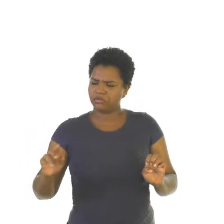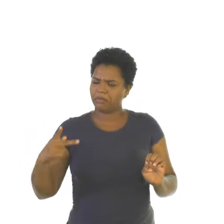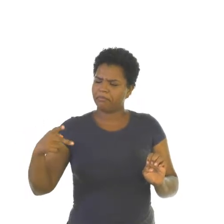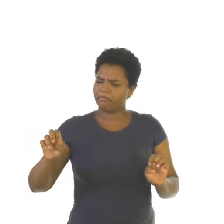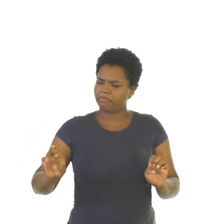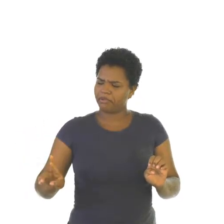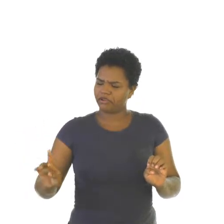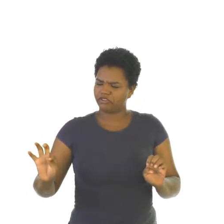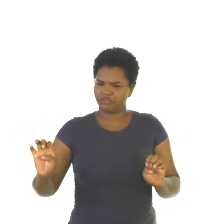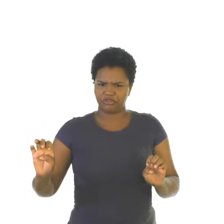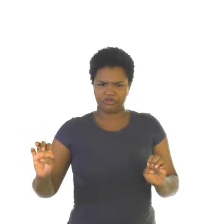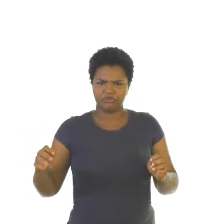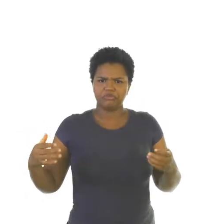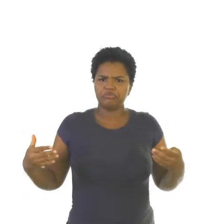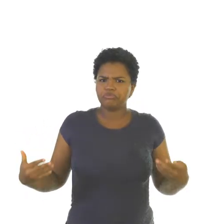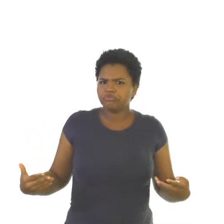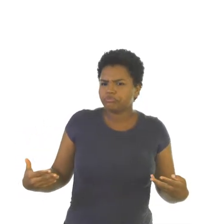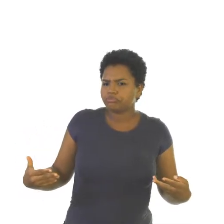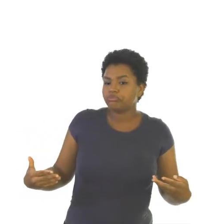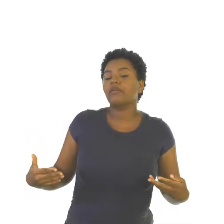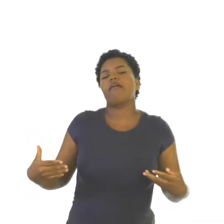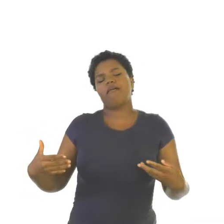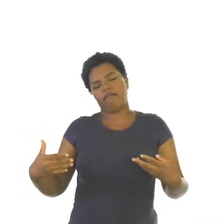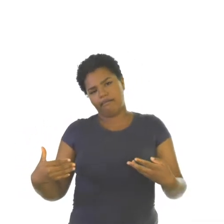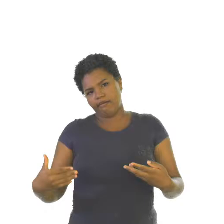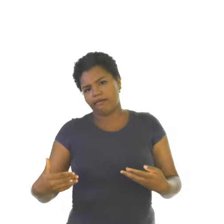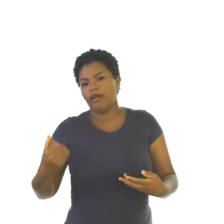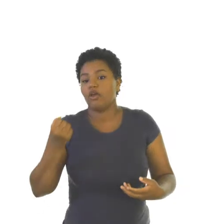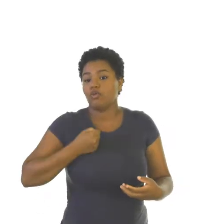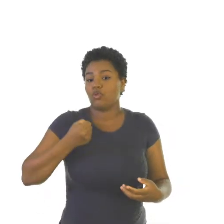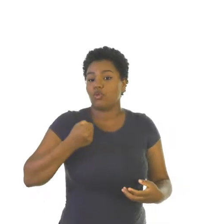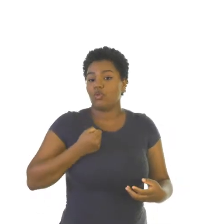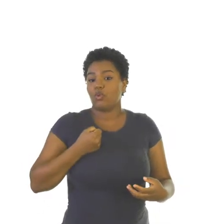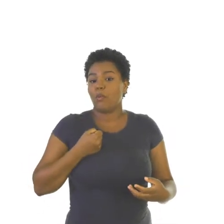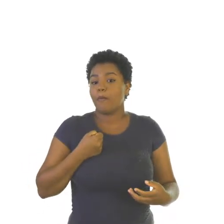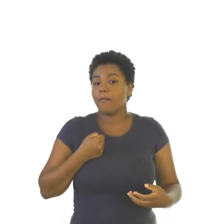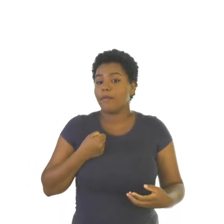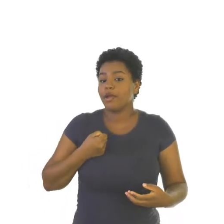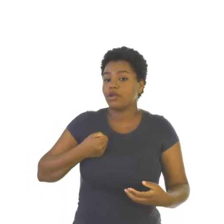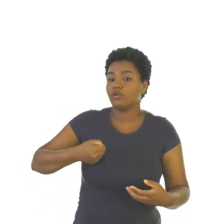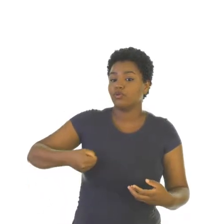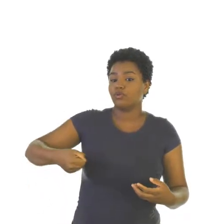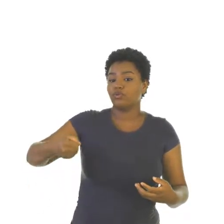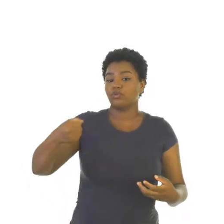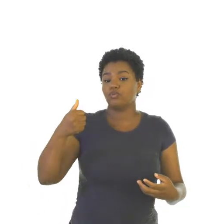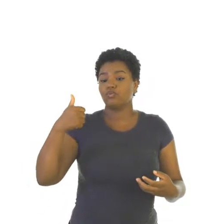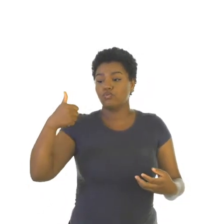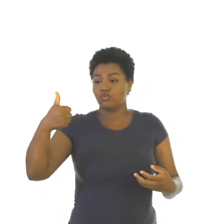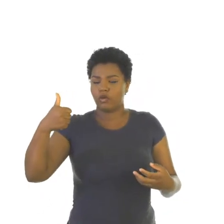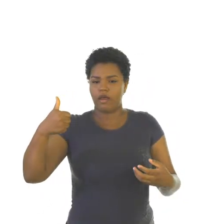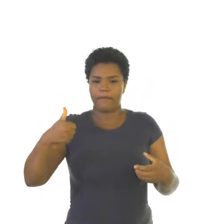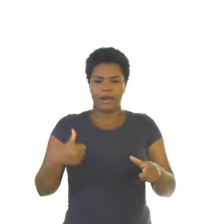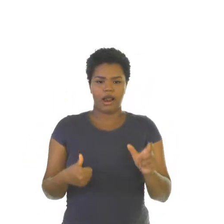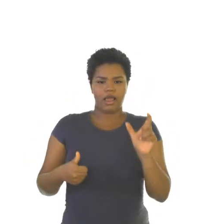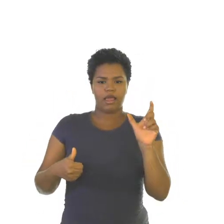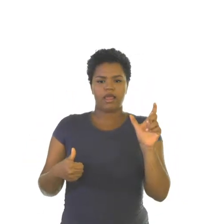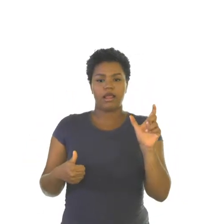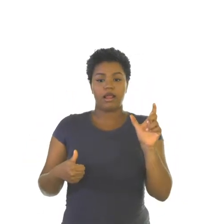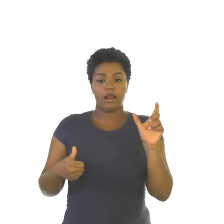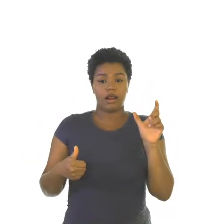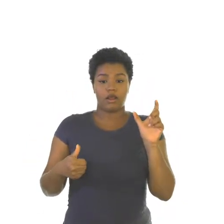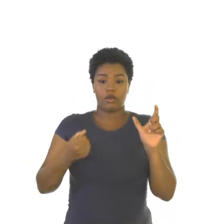Ó, achamos, Francisquinha. Então, número 1, lá no pente, vocês vão colocar na frente da palavra pente o